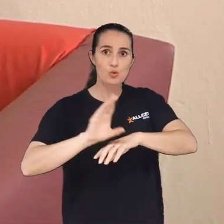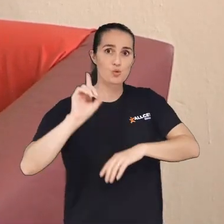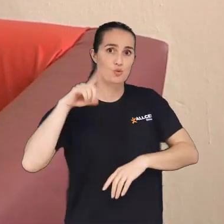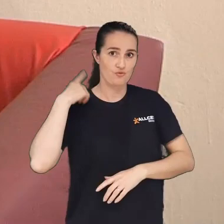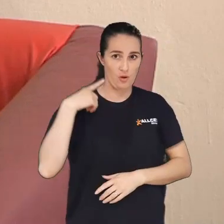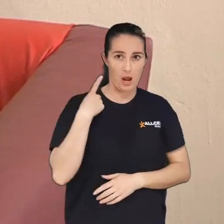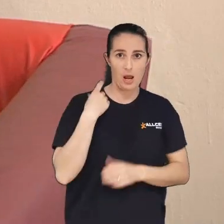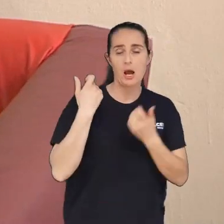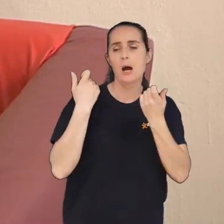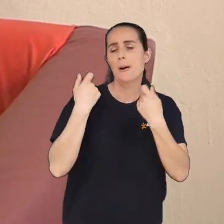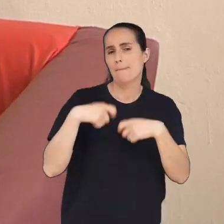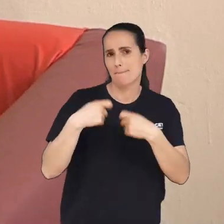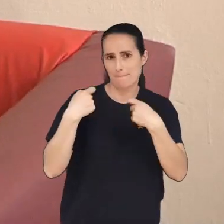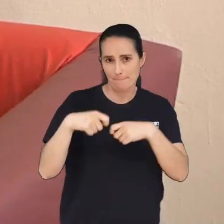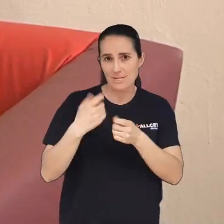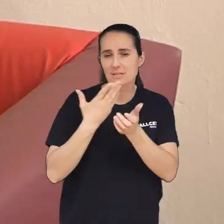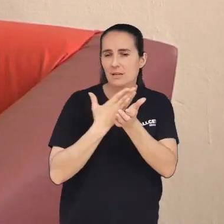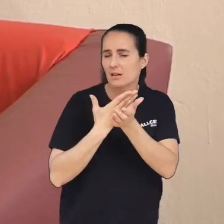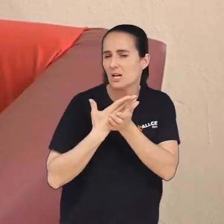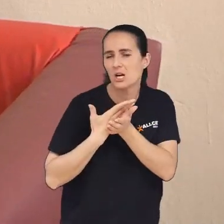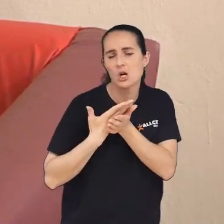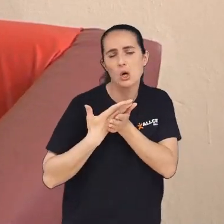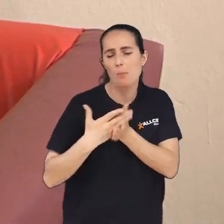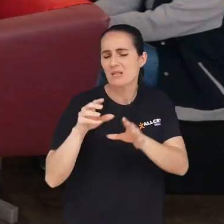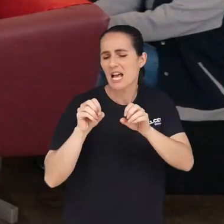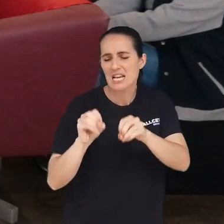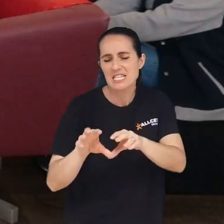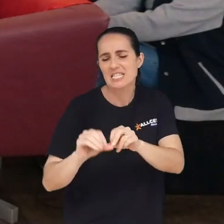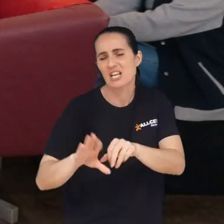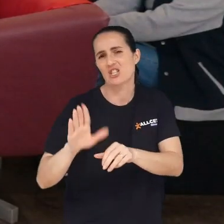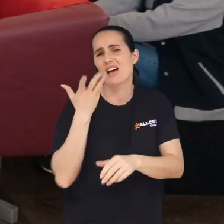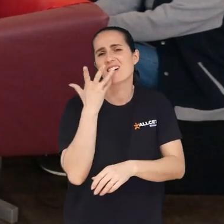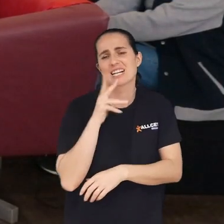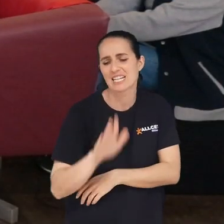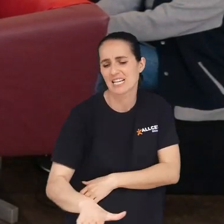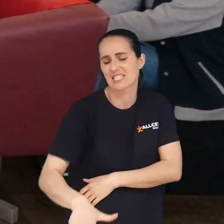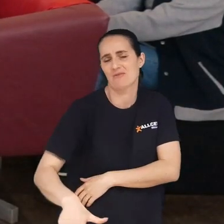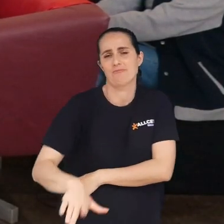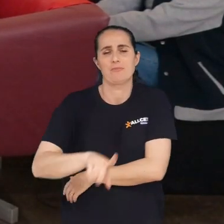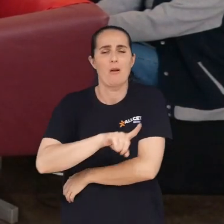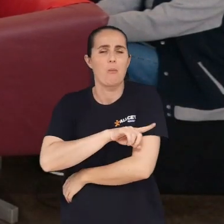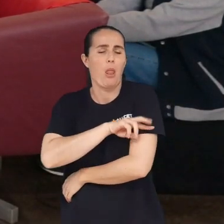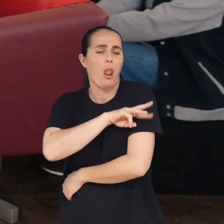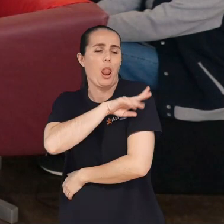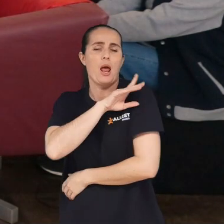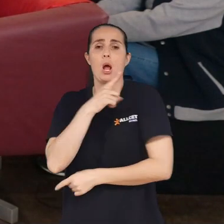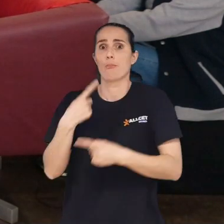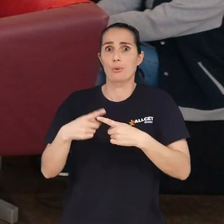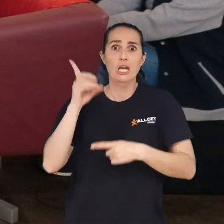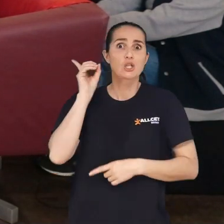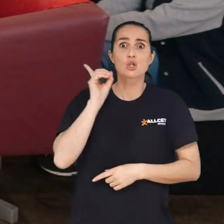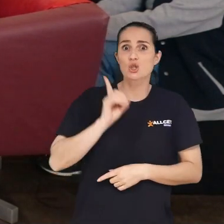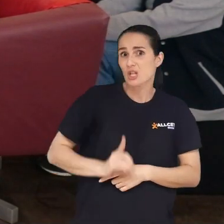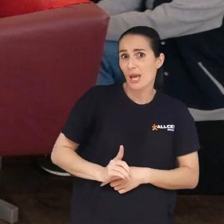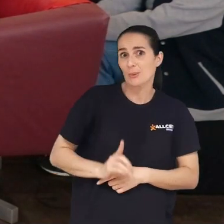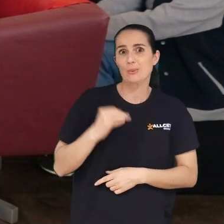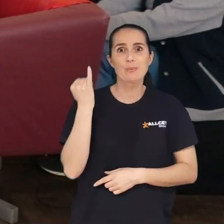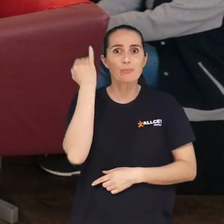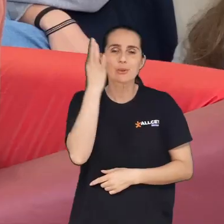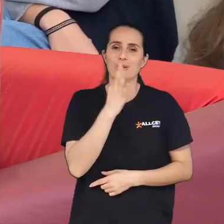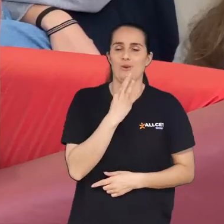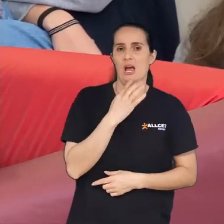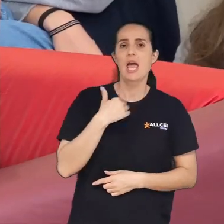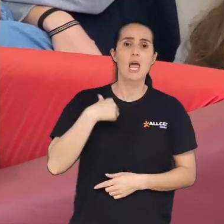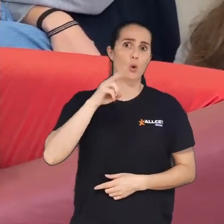iniciado os ensinamentos desde o fundamental, porque ele sempre vai te ajudar. Eu nunca acabei exercendo a profissão de